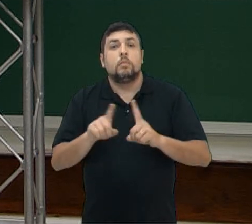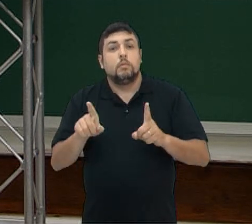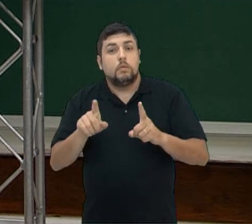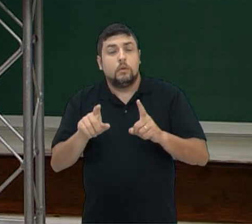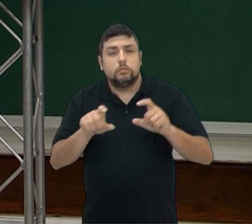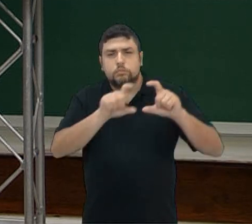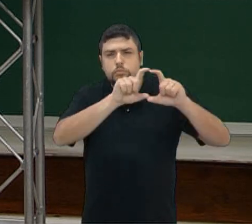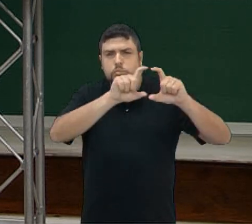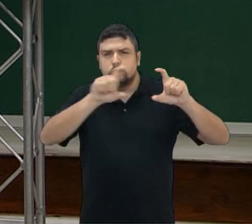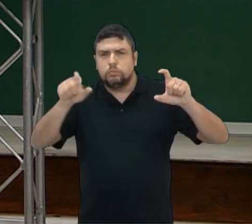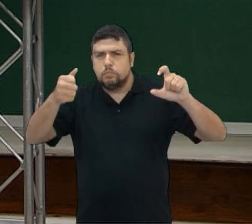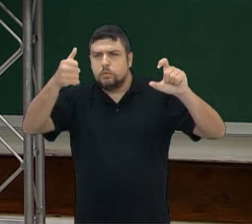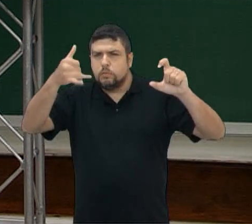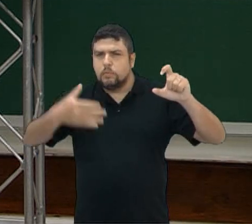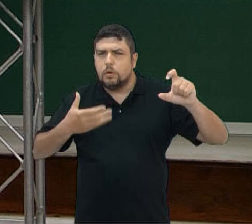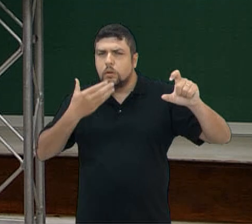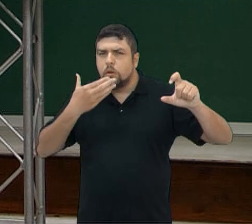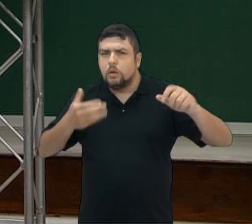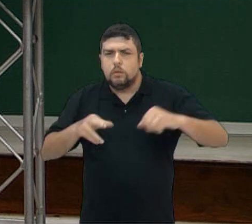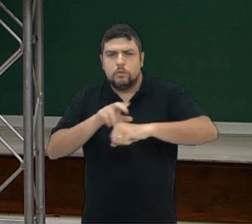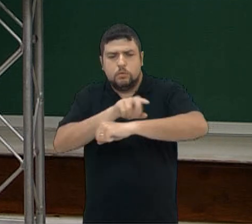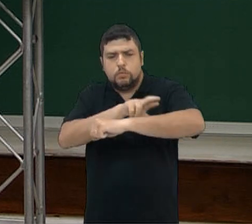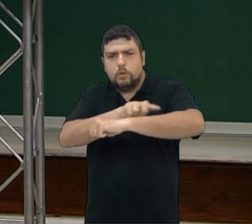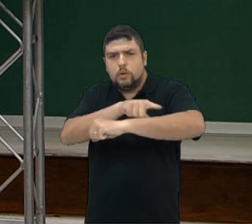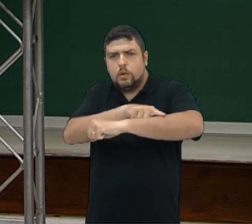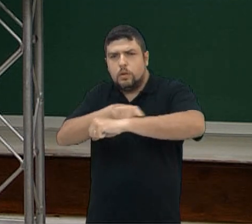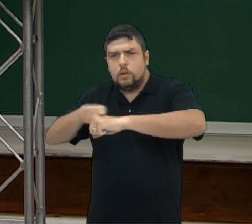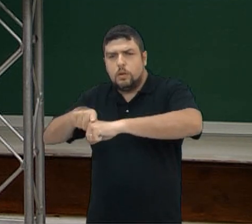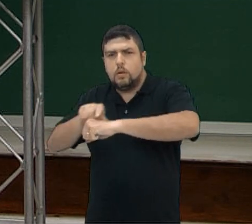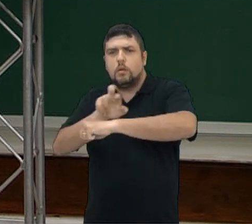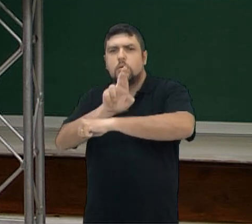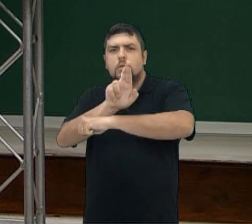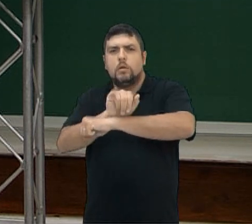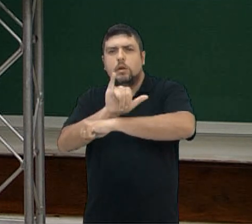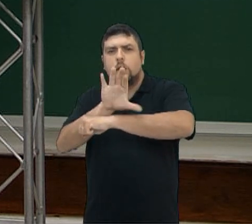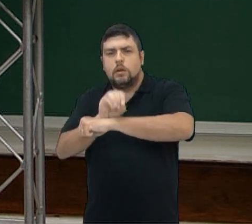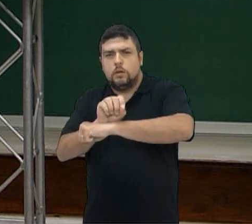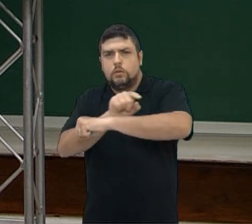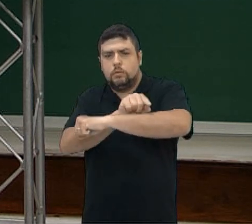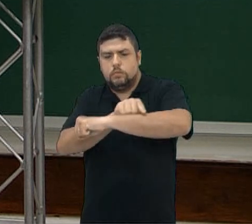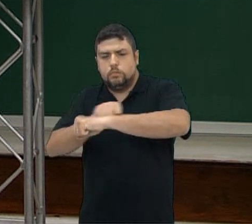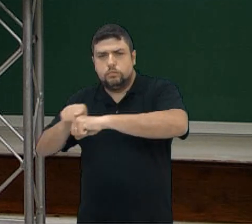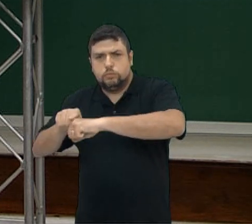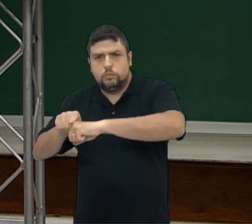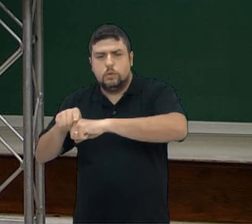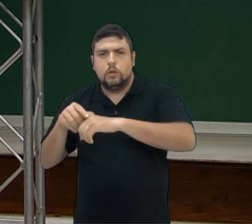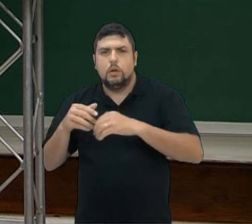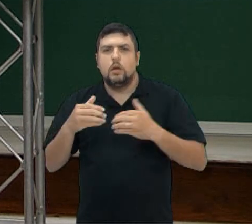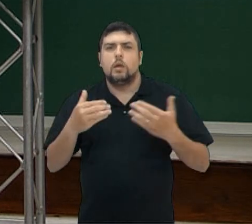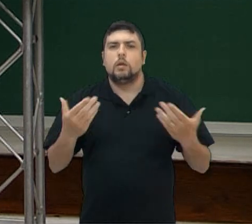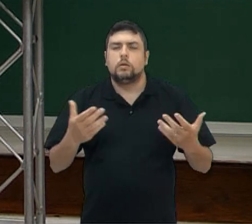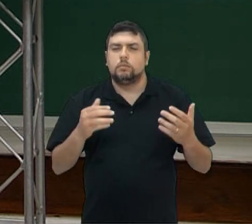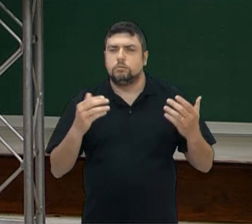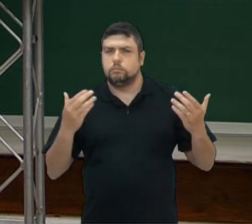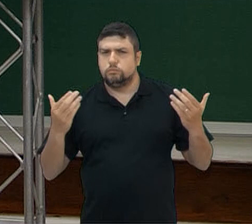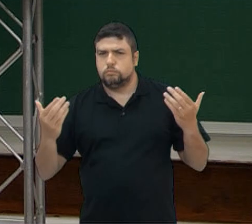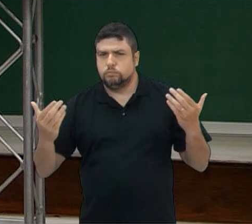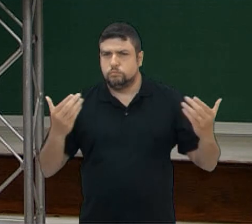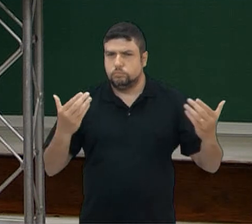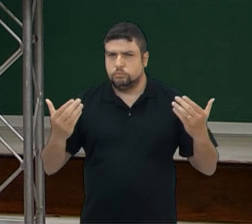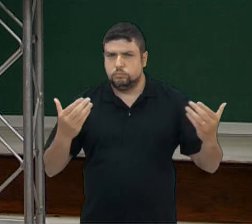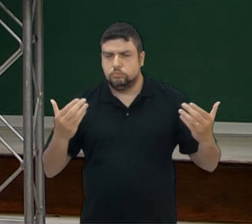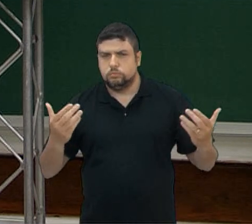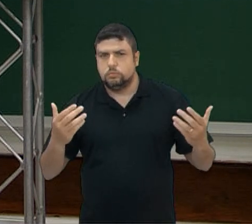raio, nós usamos a primeira propriedade que diz que os perímetros são proporcionais